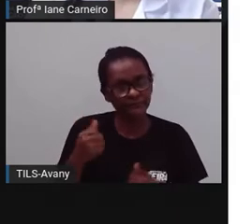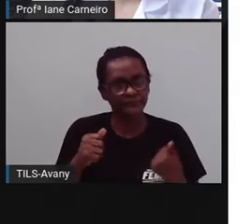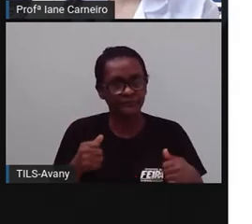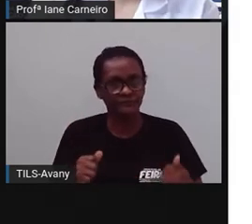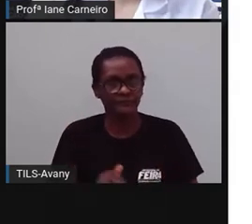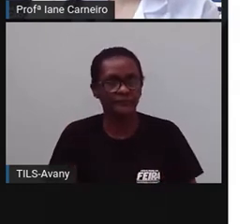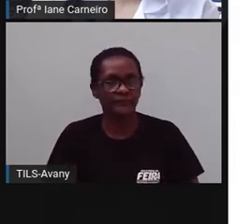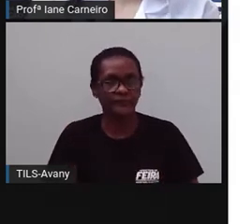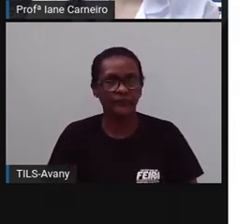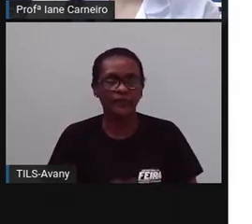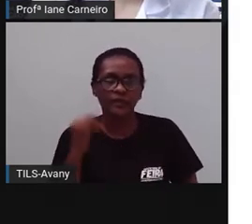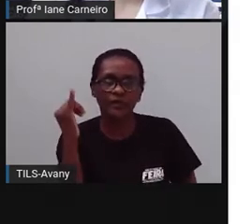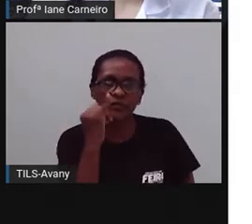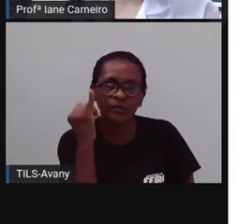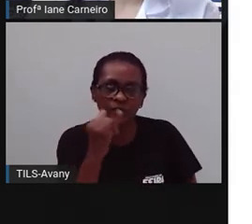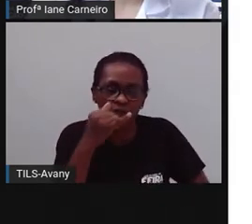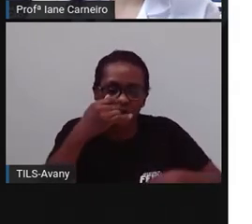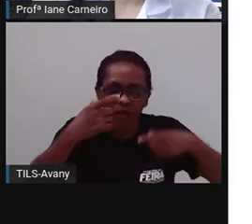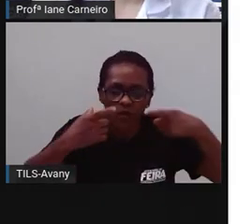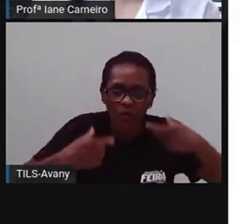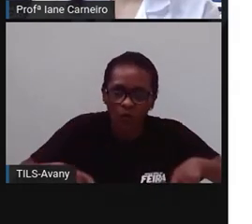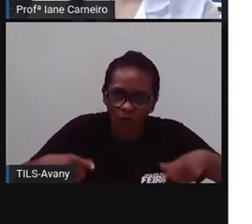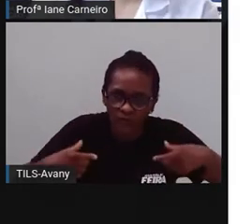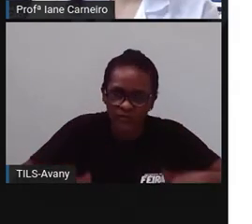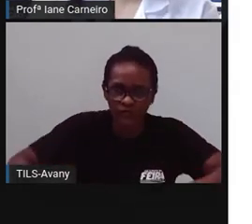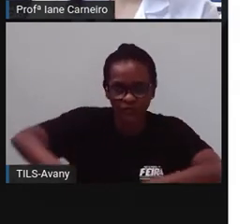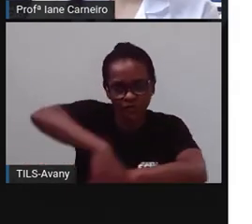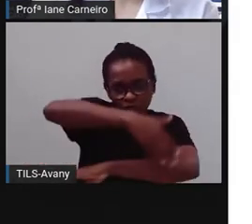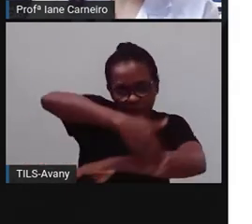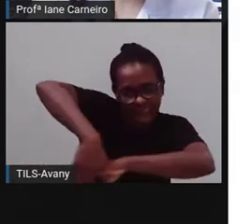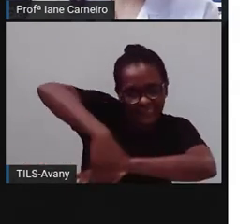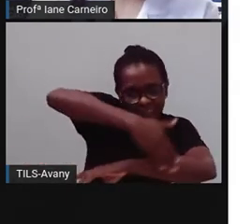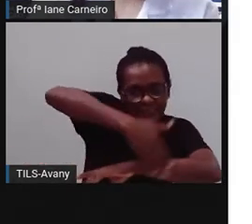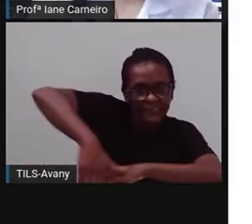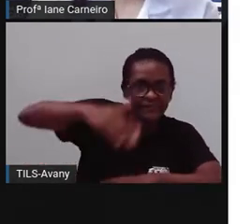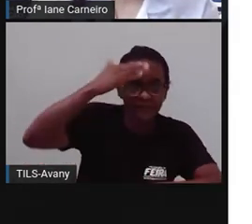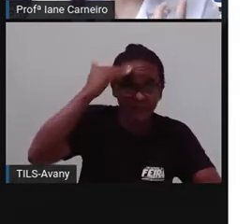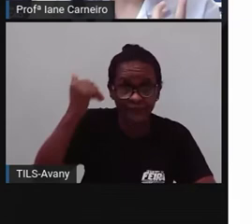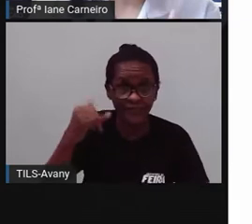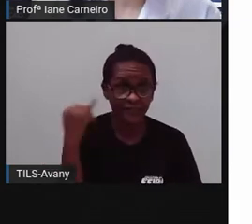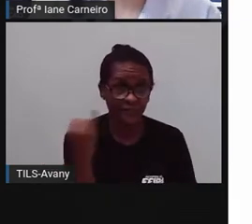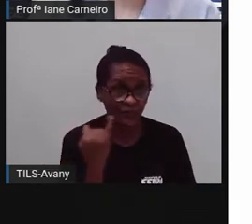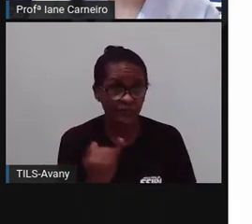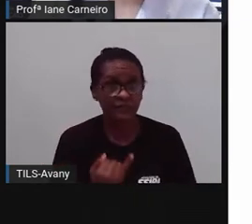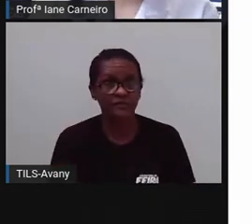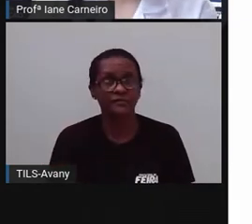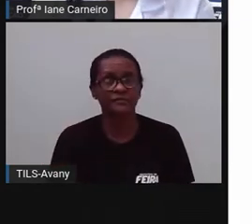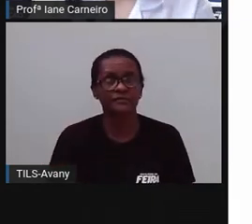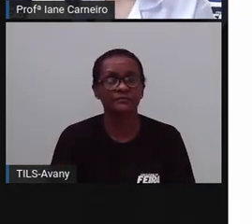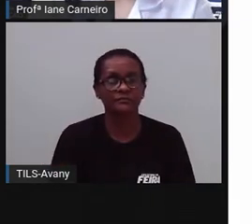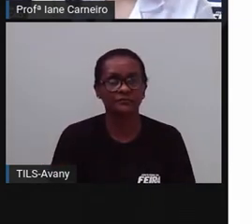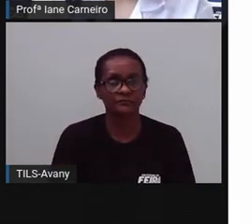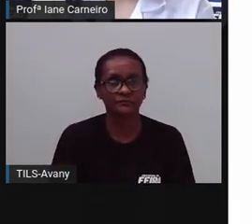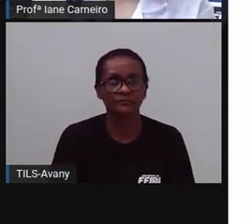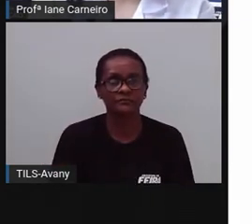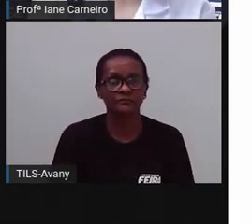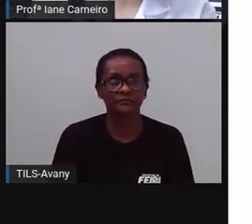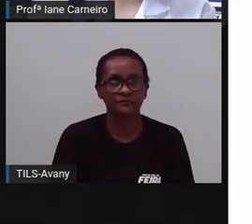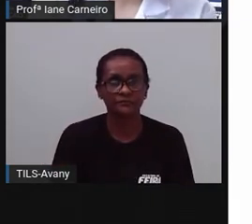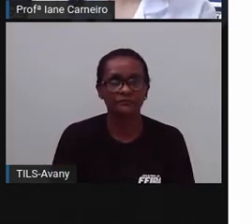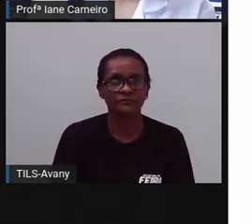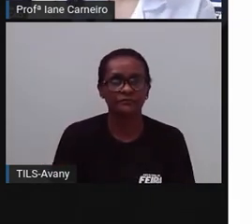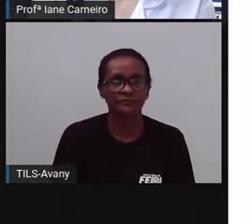em qualquer coisa importante é o local né é importante ter essa informação endereço onde vai acontecer a